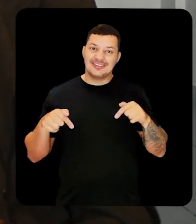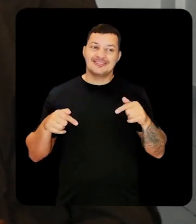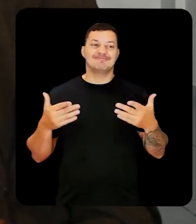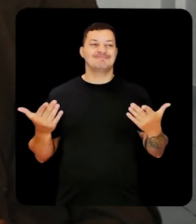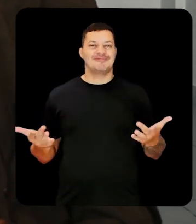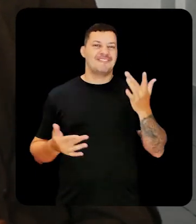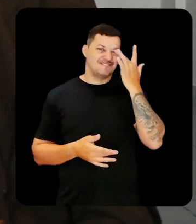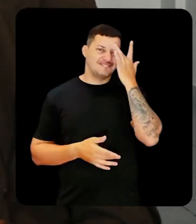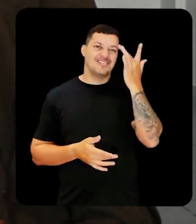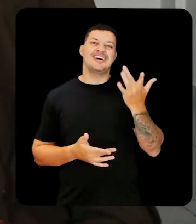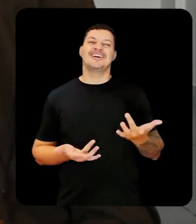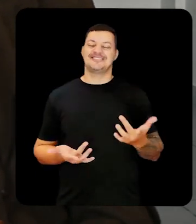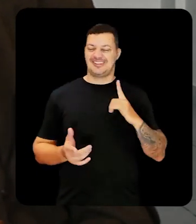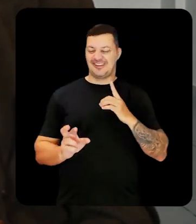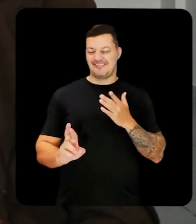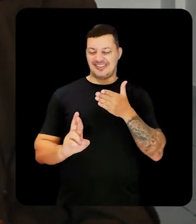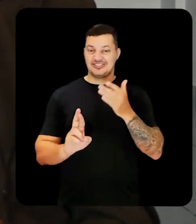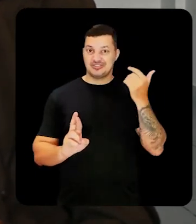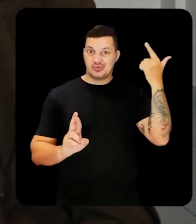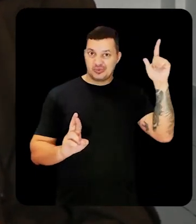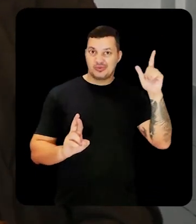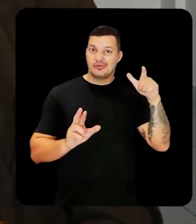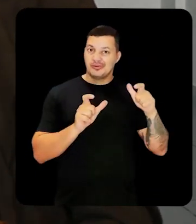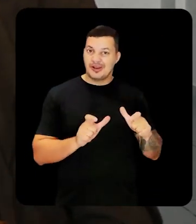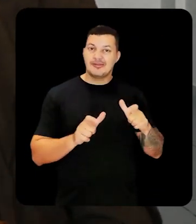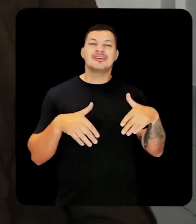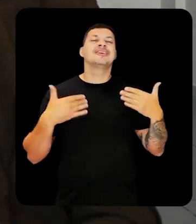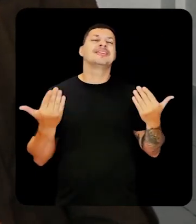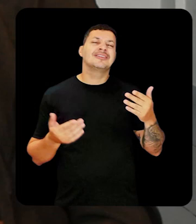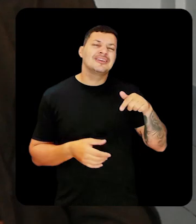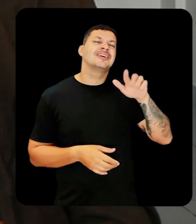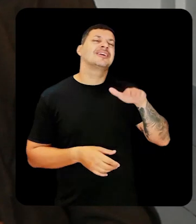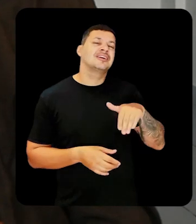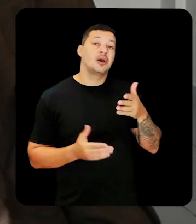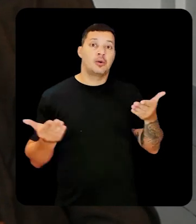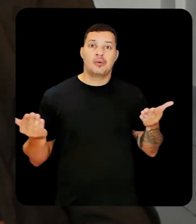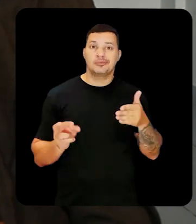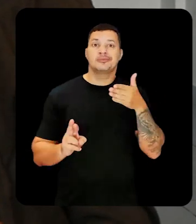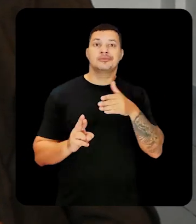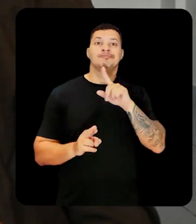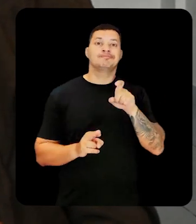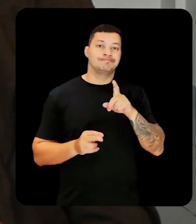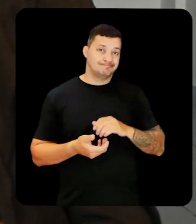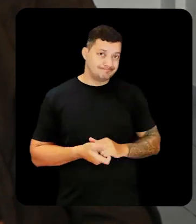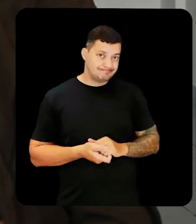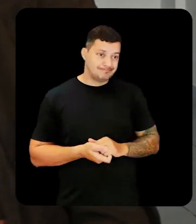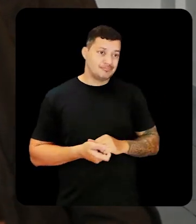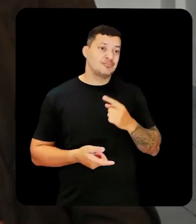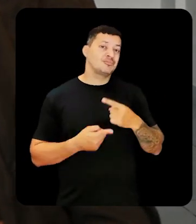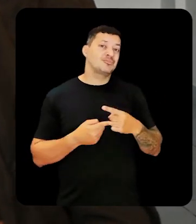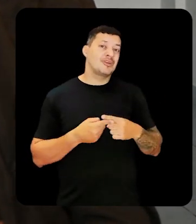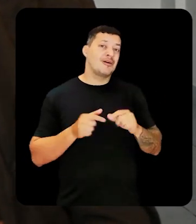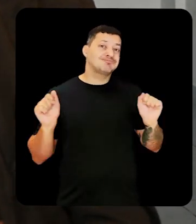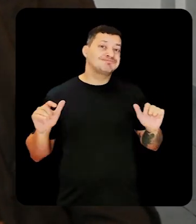né? É muito mais fácil a gente ter uma referência de fora. E quem são e quais são as nossas referências? Por